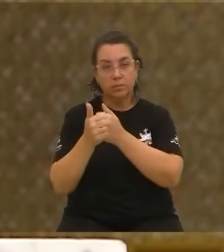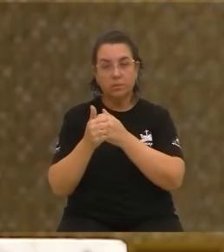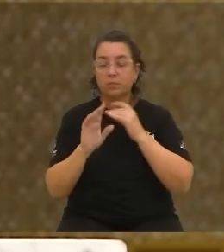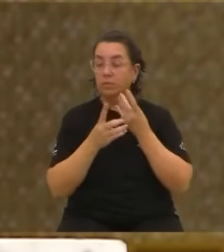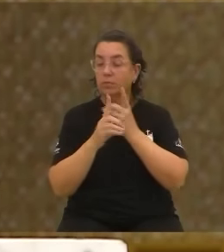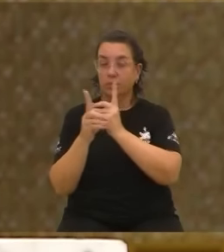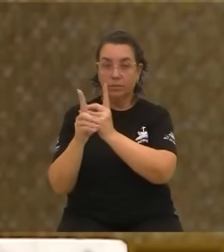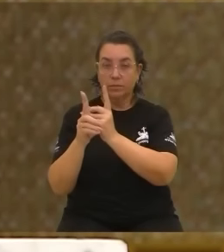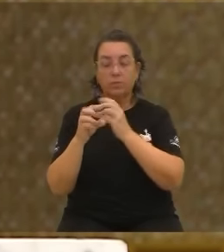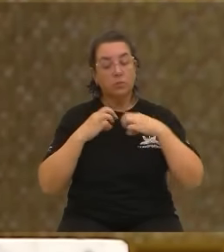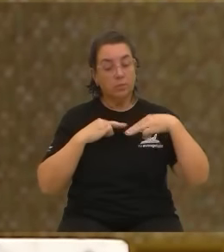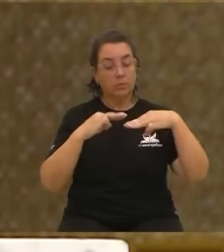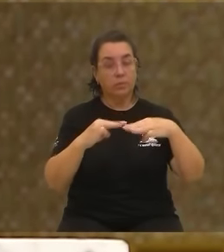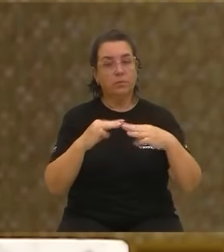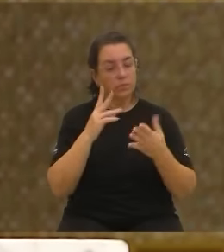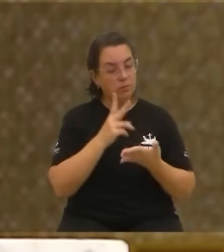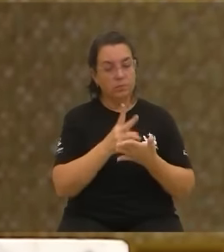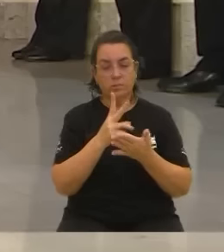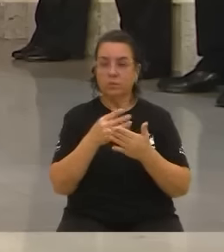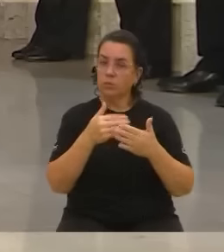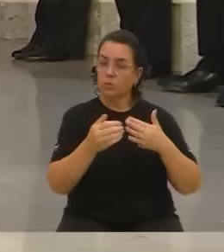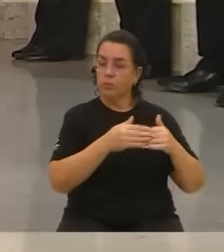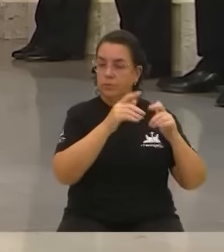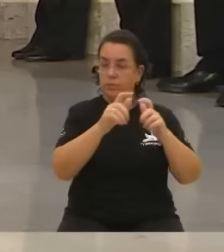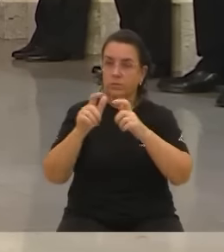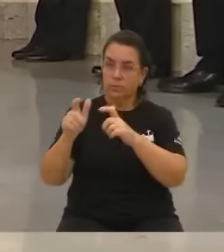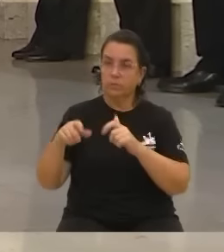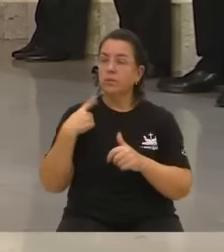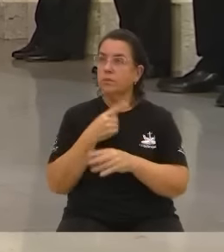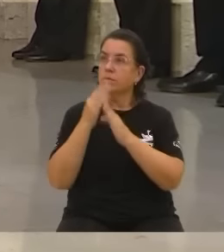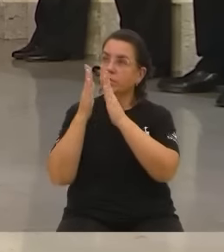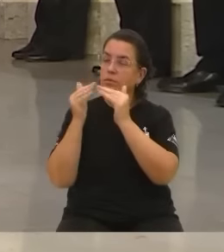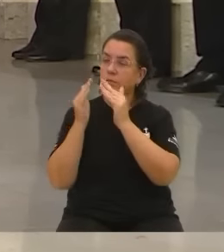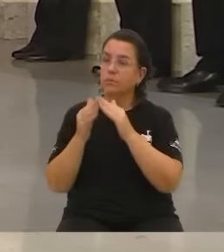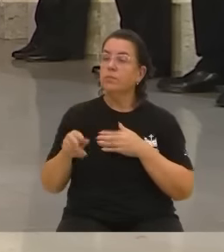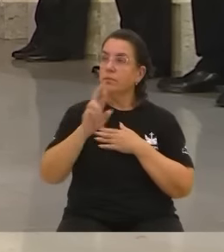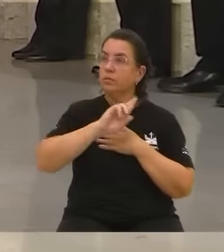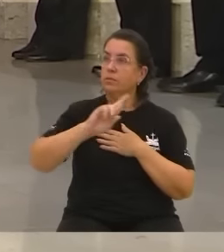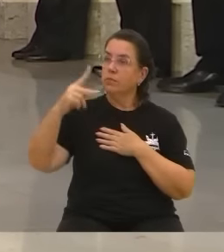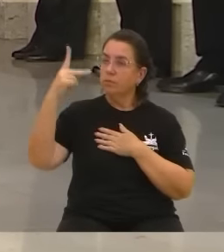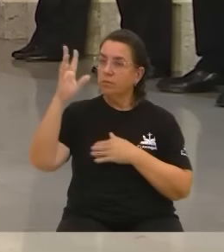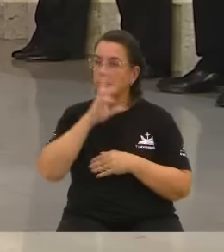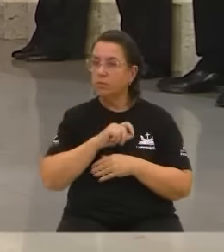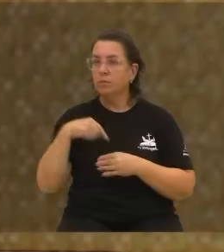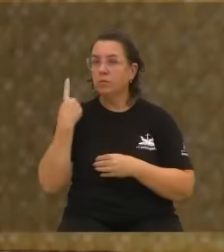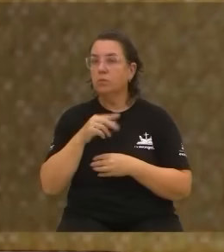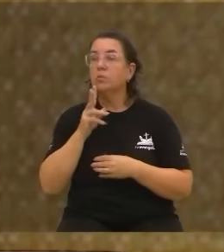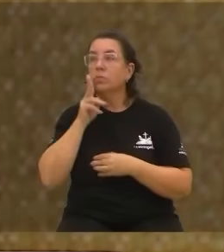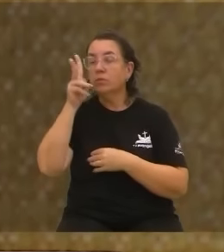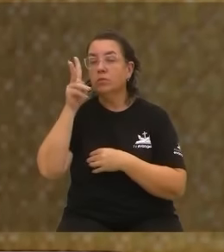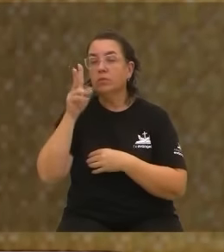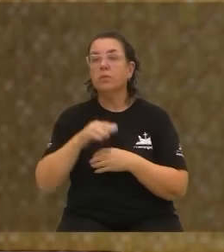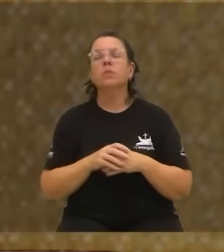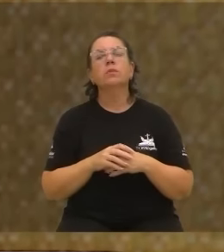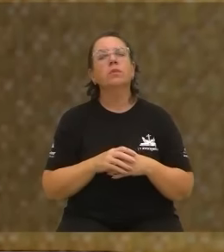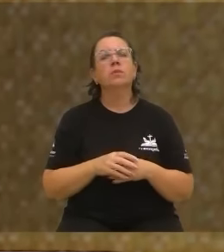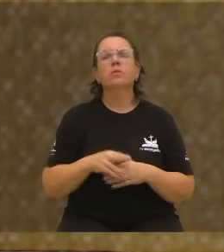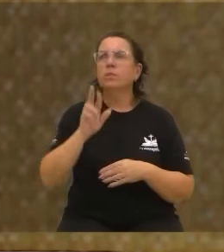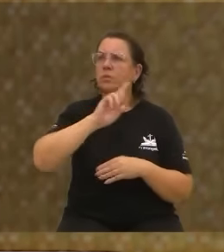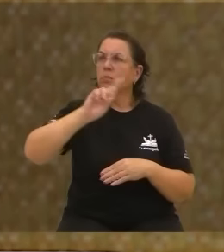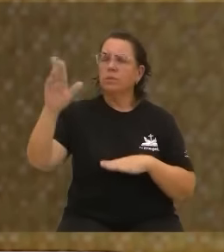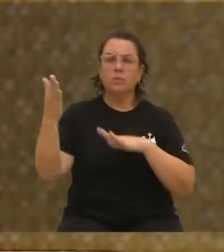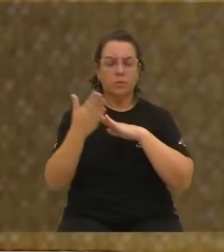em toda parte, nós os pedimos. Fortalecei-nos, Senhor, em vosso amor. Senhor,